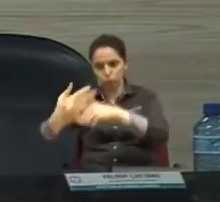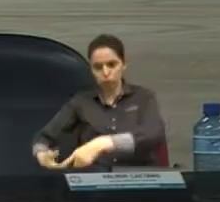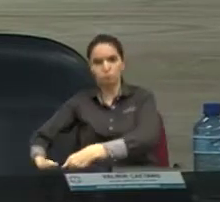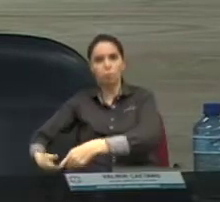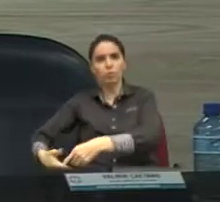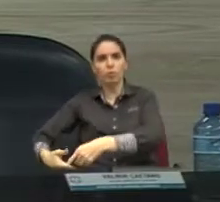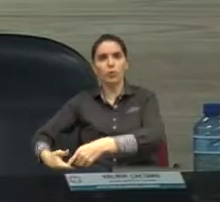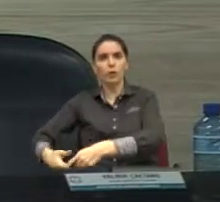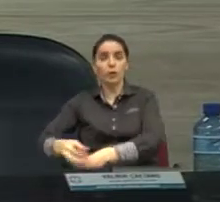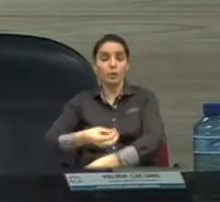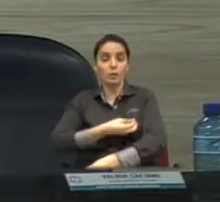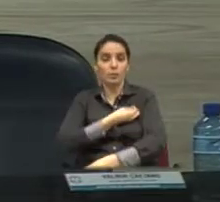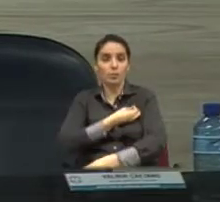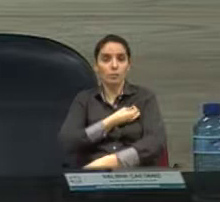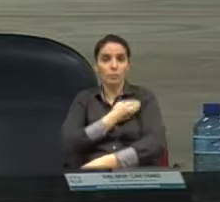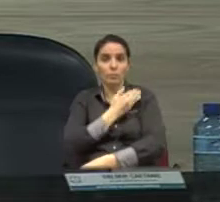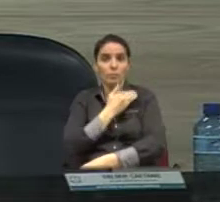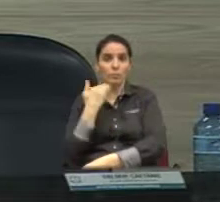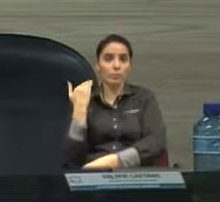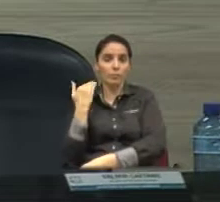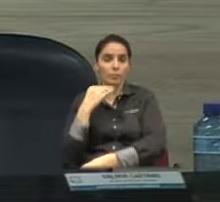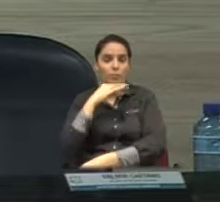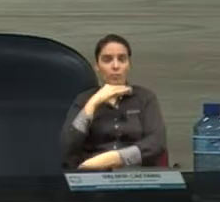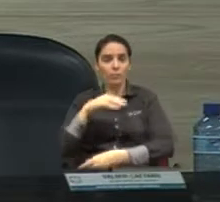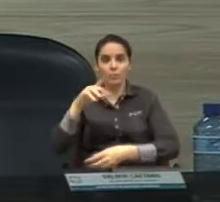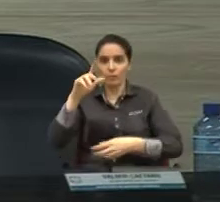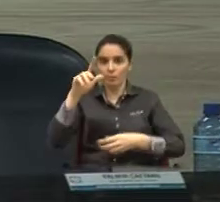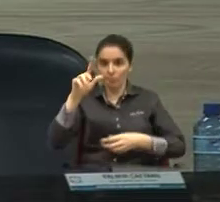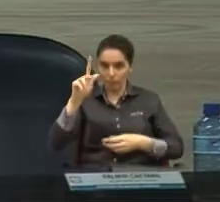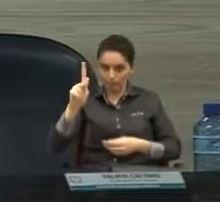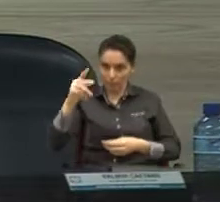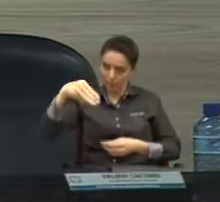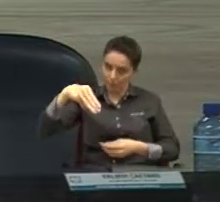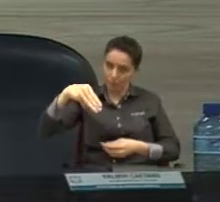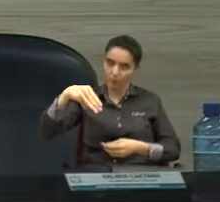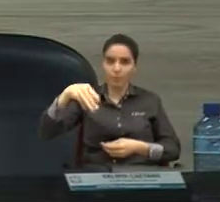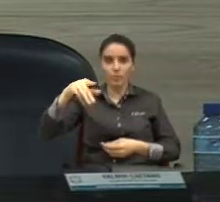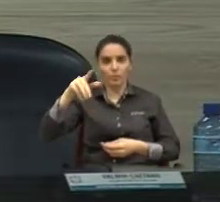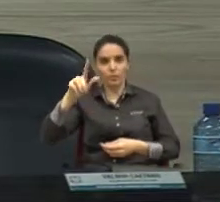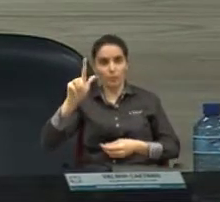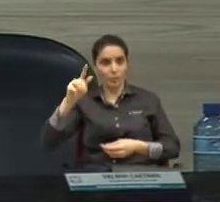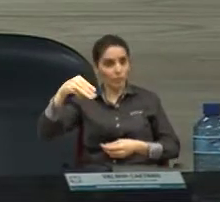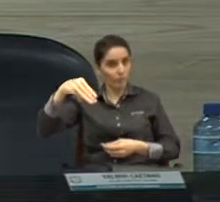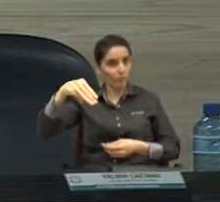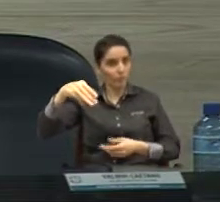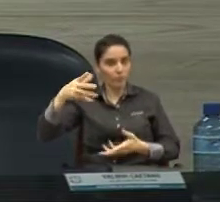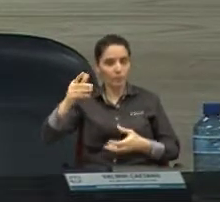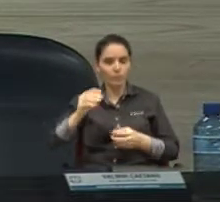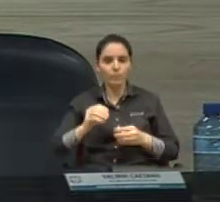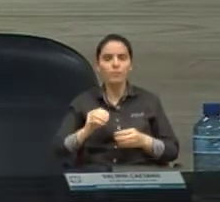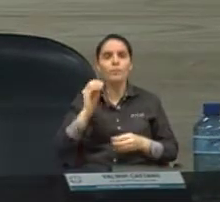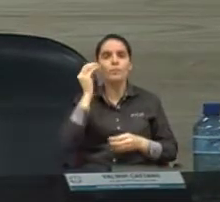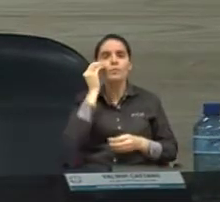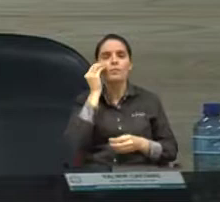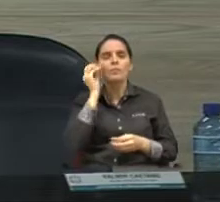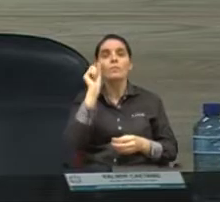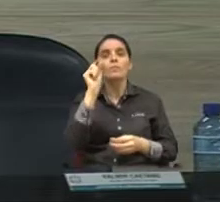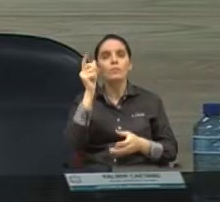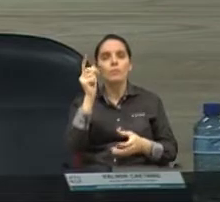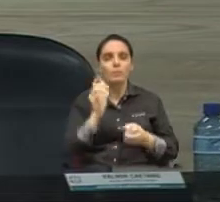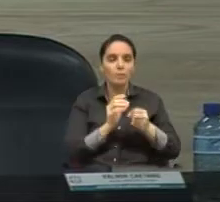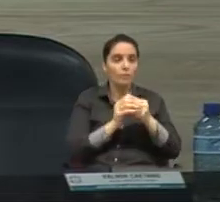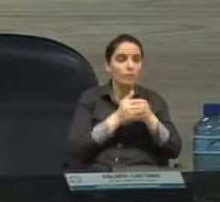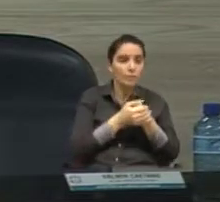ceifadas, né? Da polícia militar, da guarda, que tenta proteger a sociedade, como